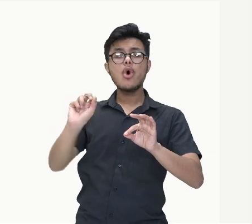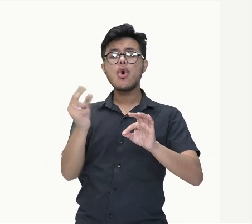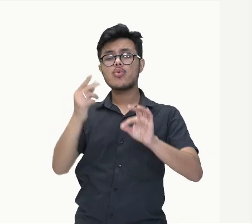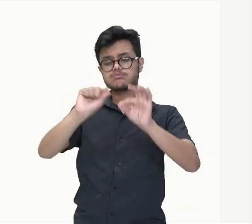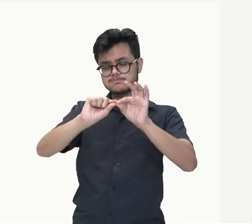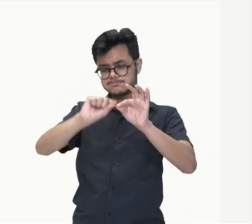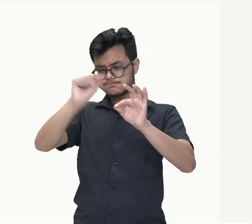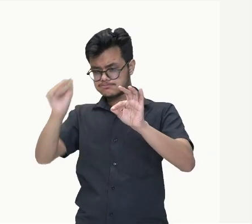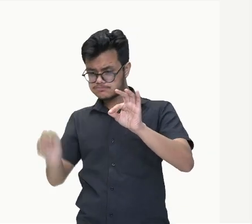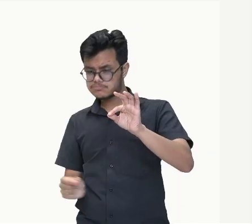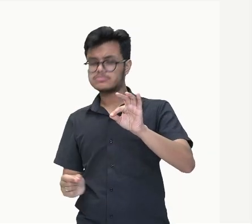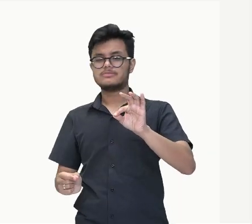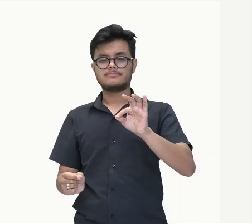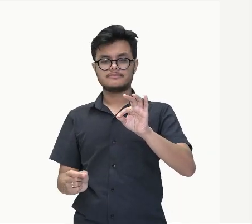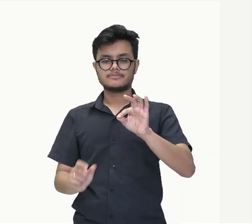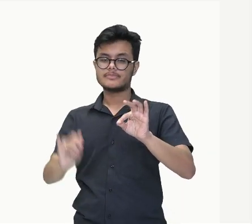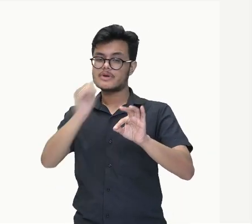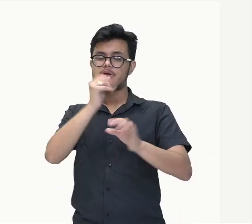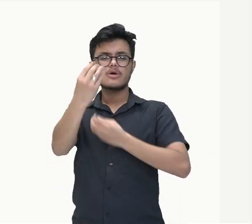sentido. Então veja,